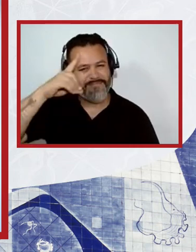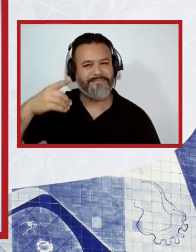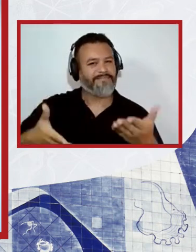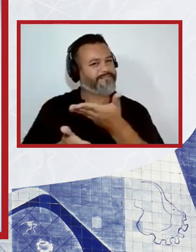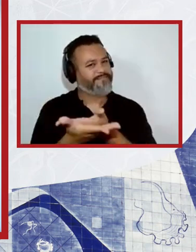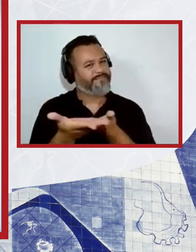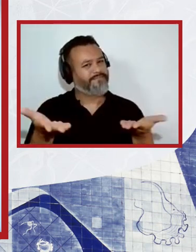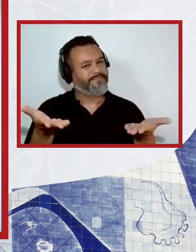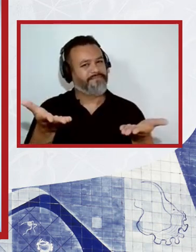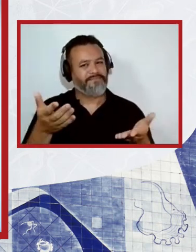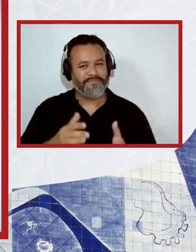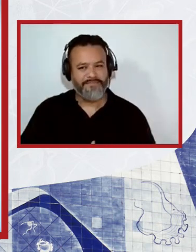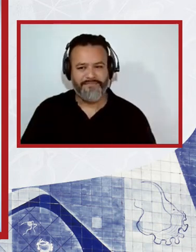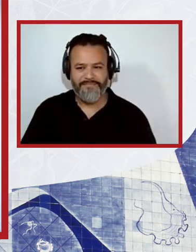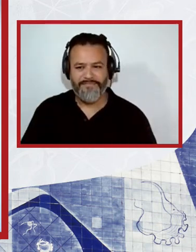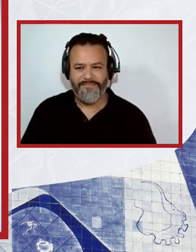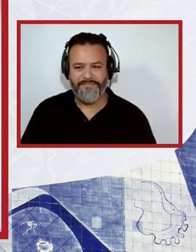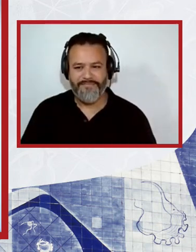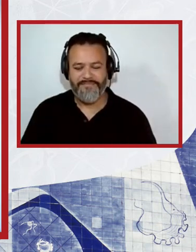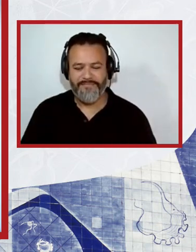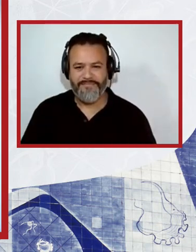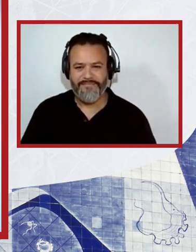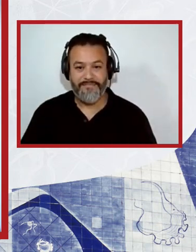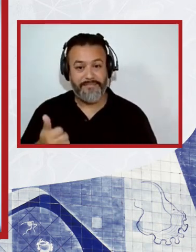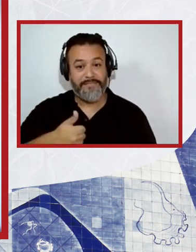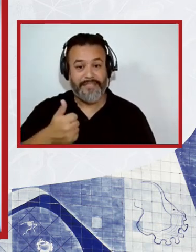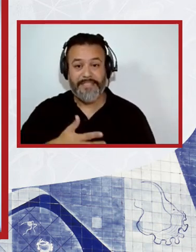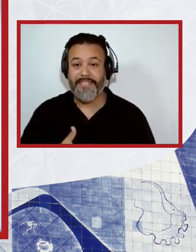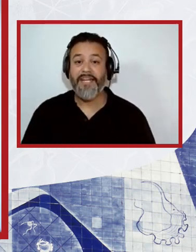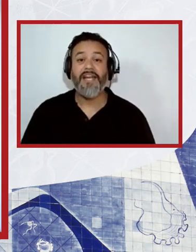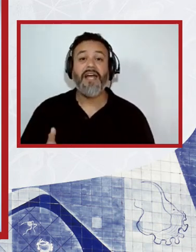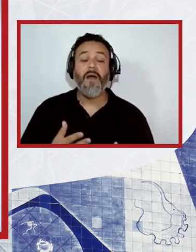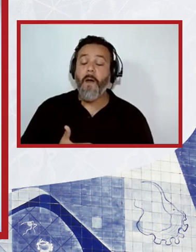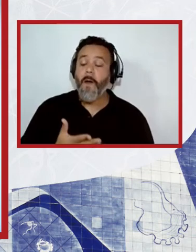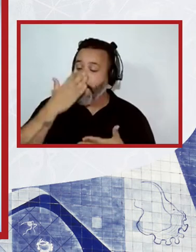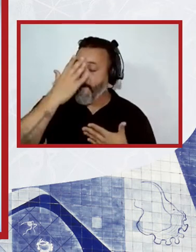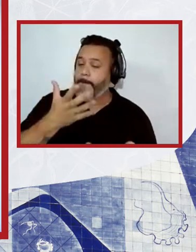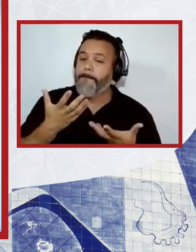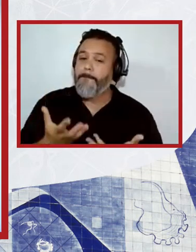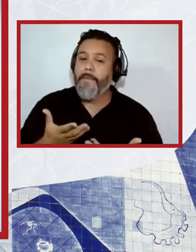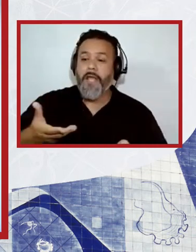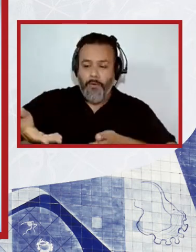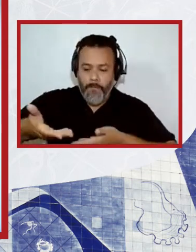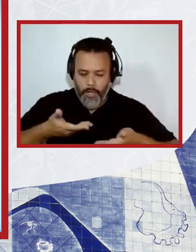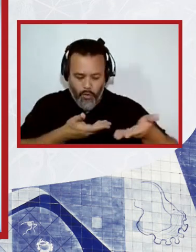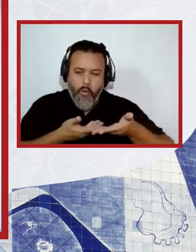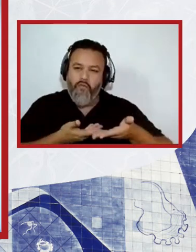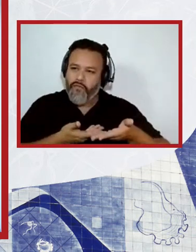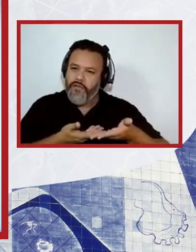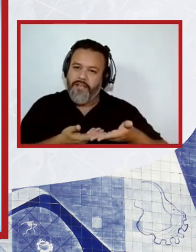todos. Em primeiro lugar, eu quero agradecer pelo convite.